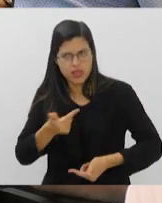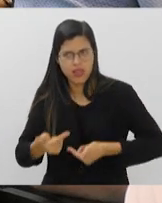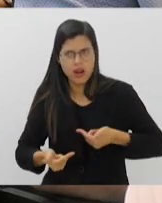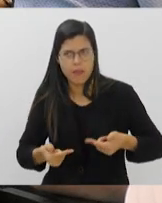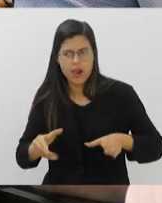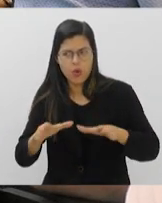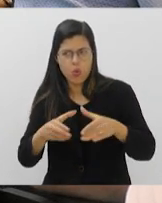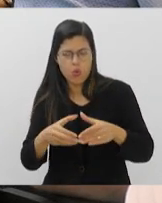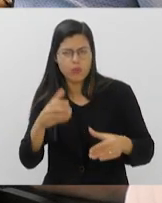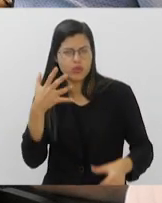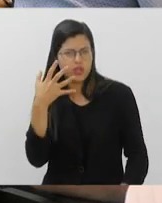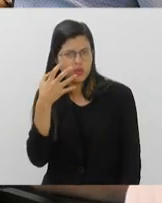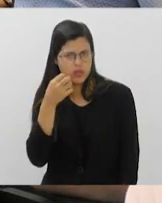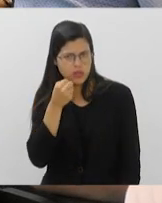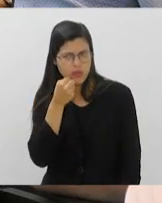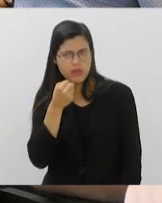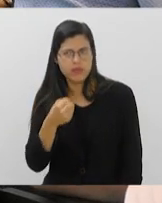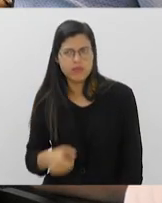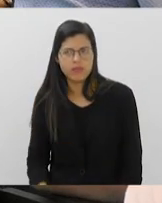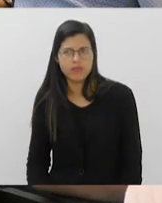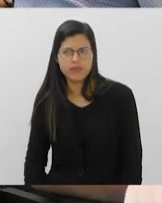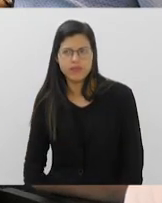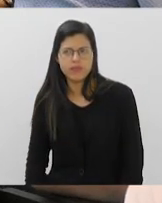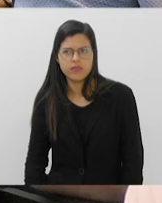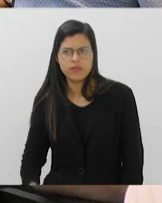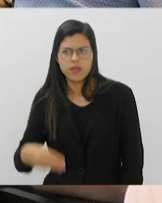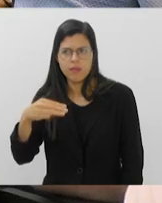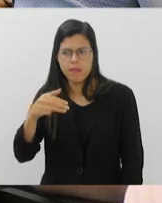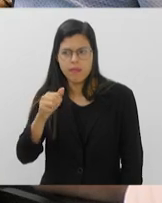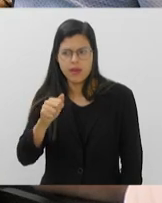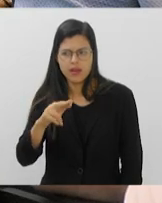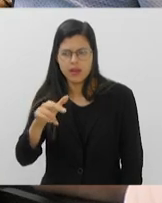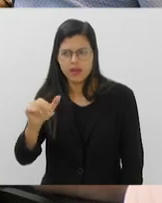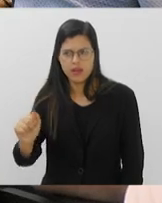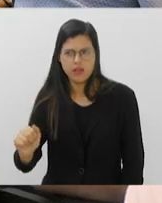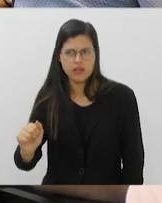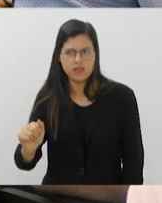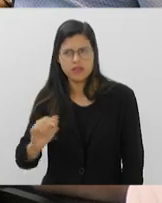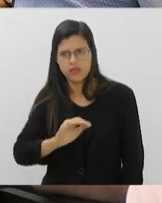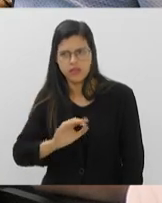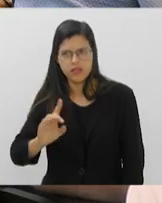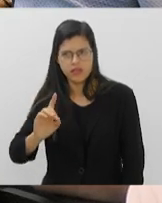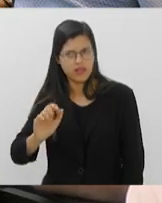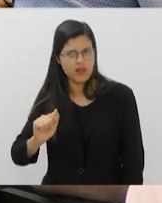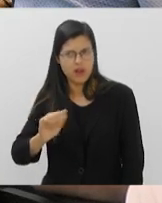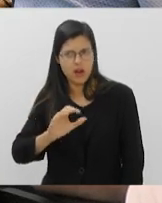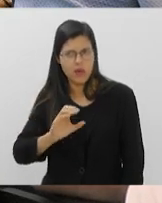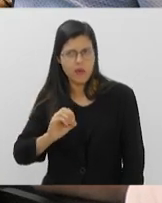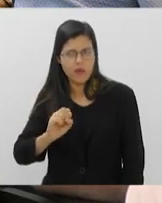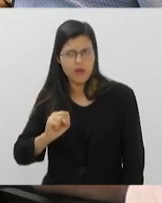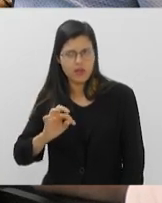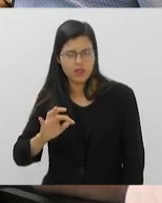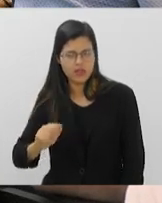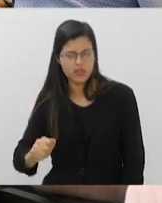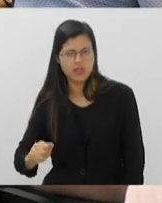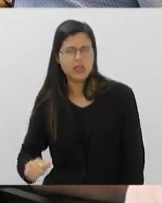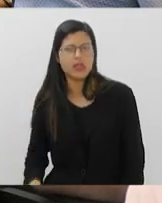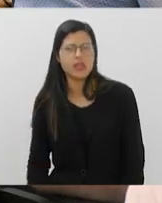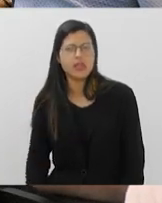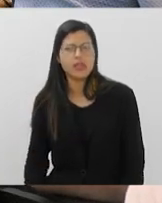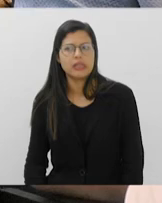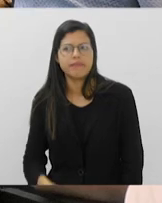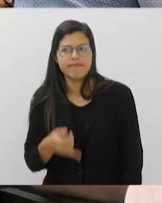de adoção é Marisa da Costa velho Dangelo entendeu E